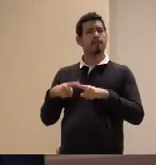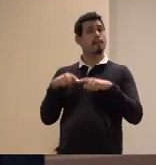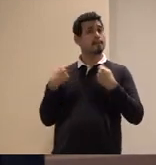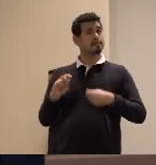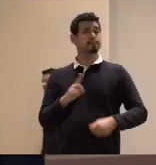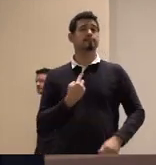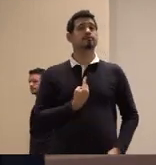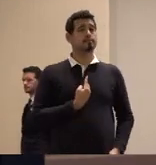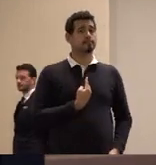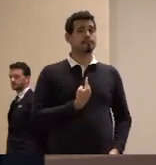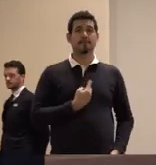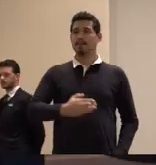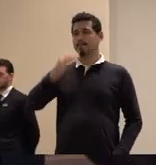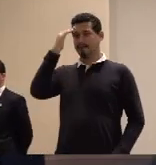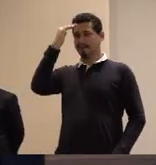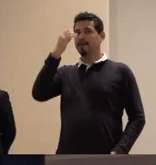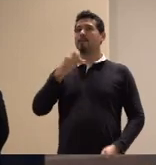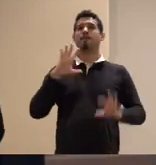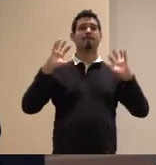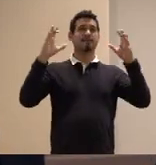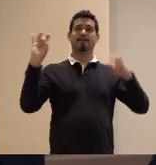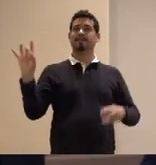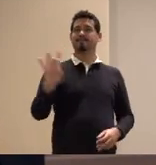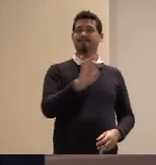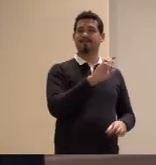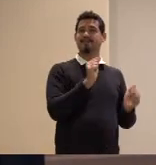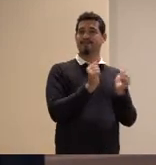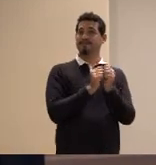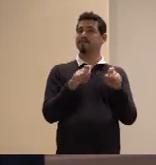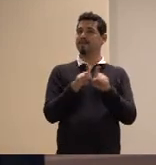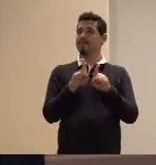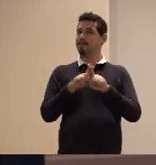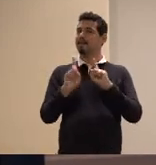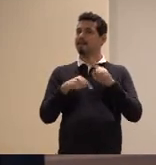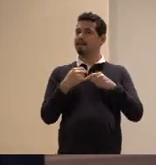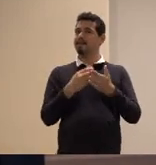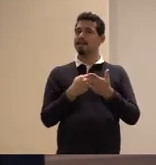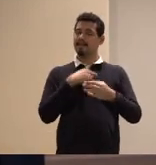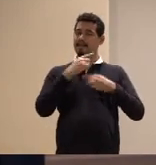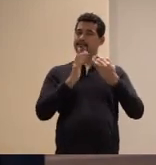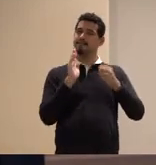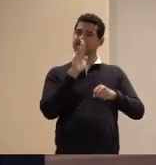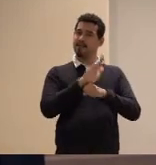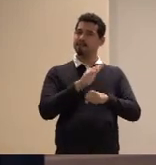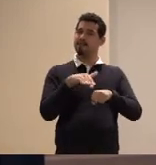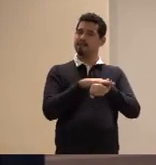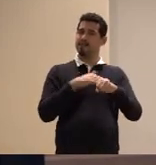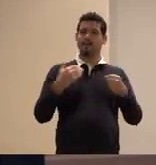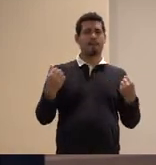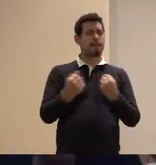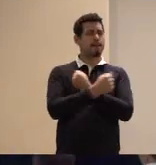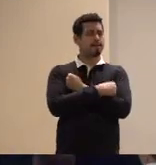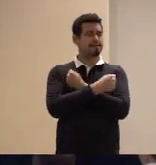nós. Obrigado, um bom evento para todos nós e volto à tarde para conversar um pouquinho mais com vocês. Um grande